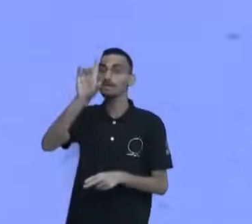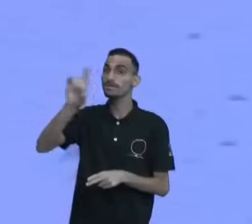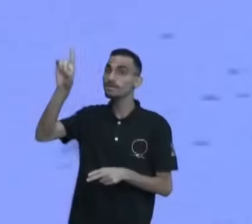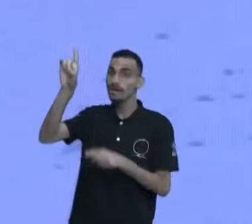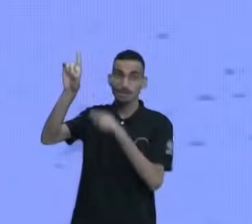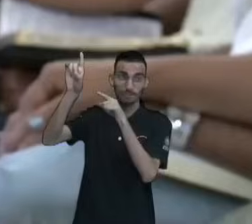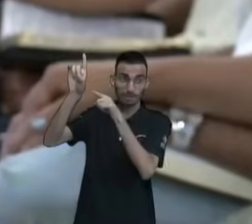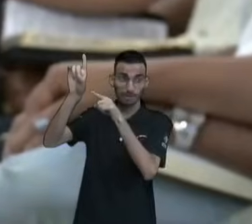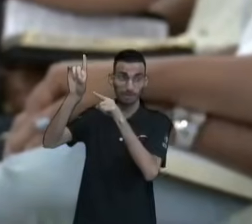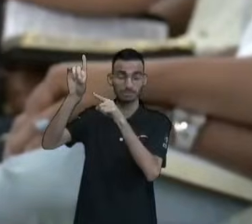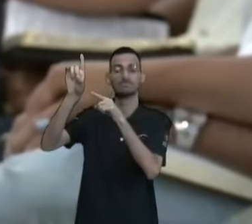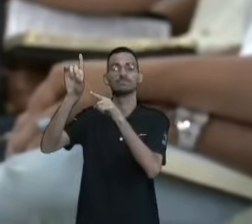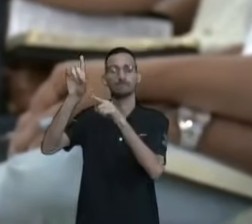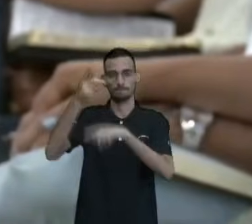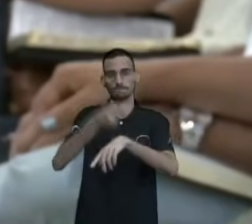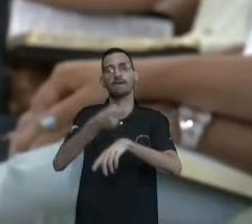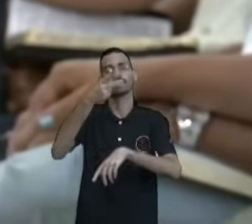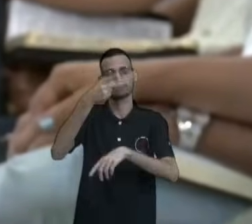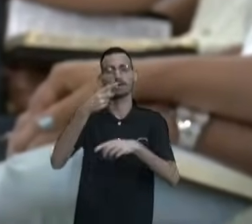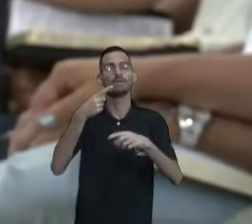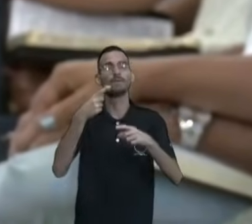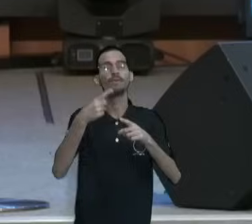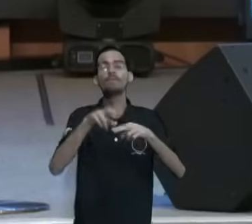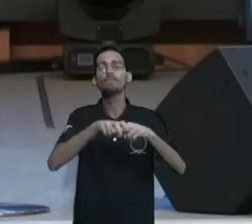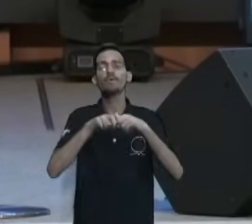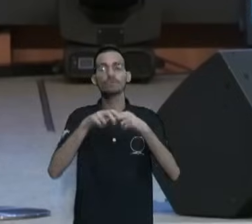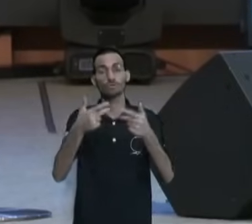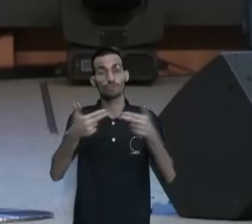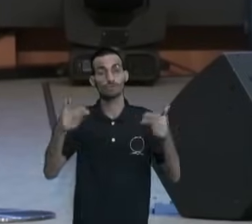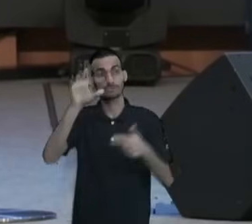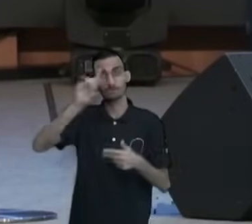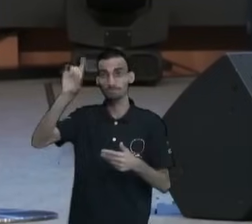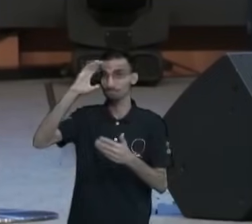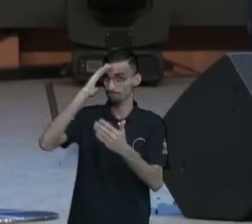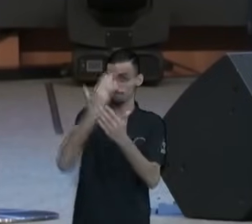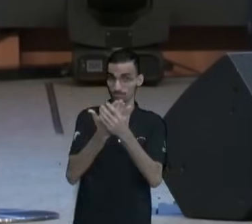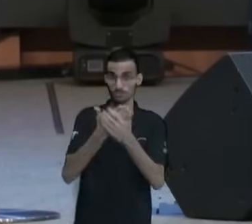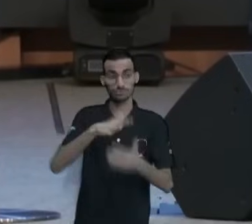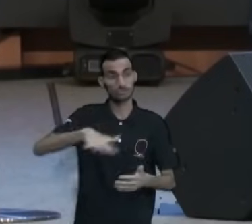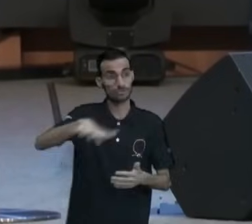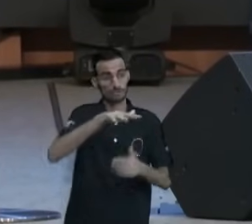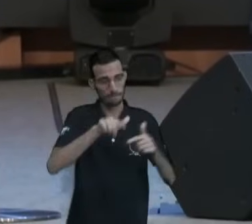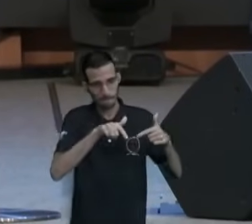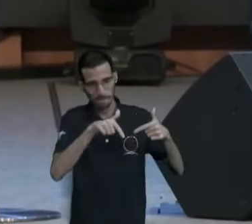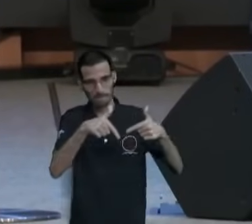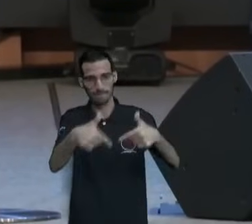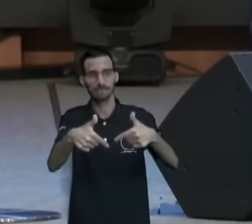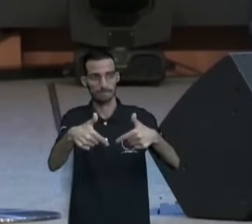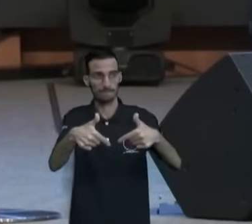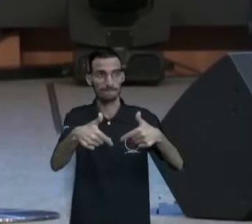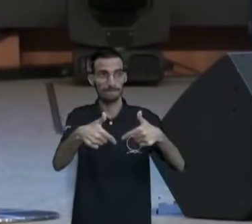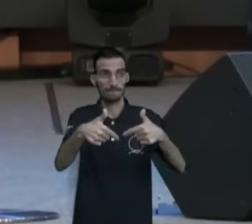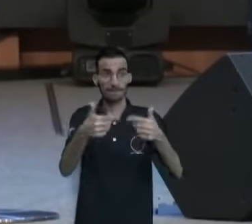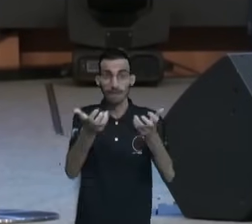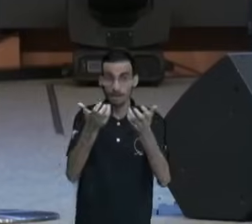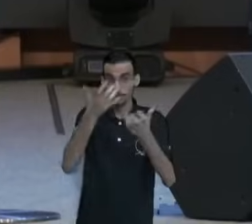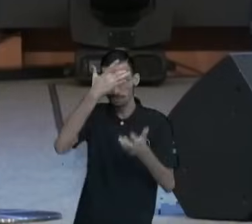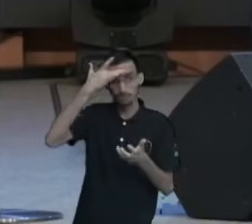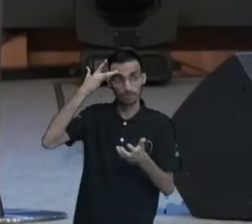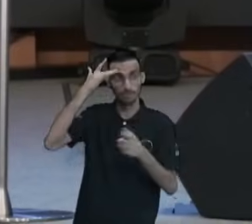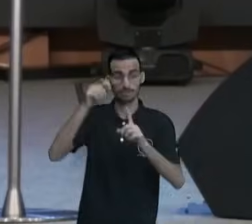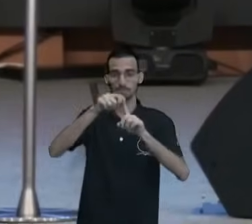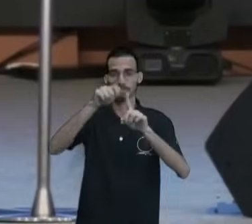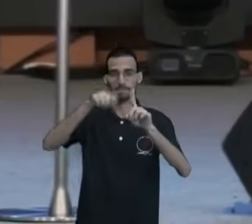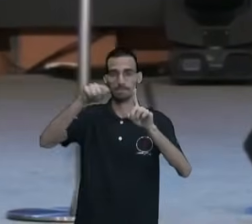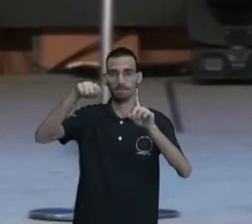você fazer gente querendo tá num nível que Deus não